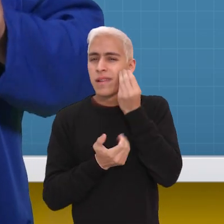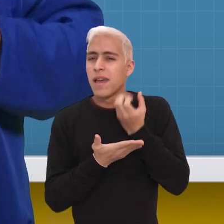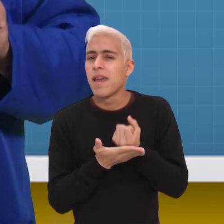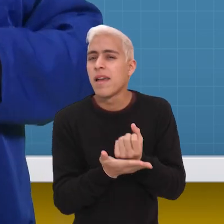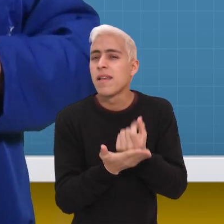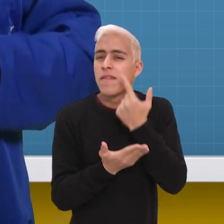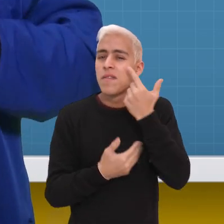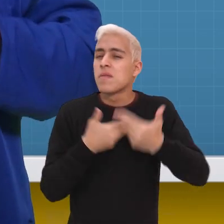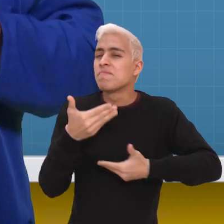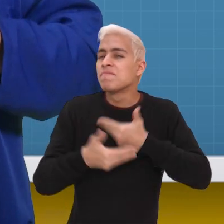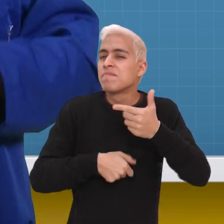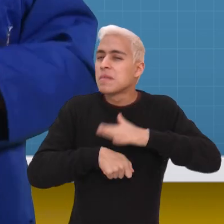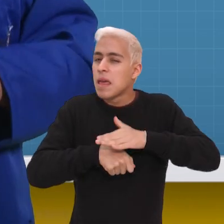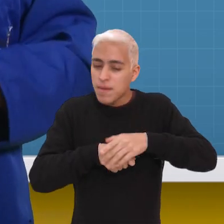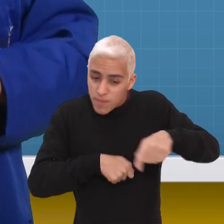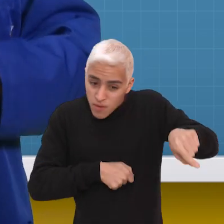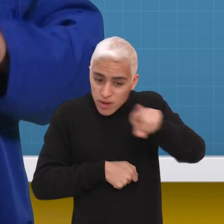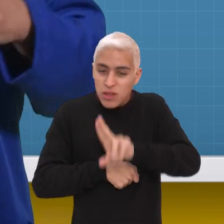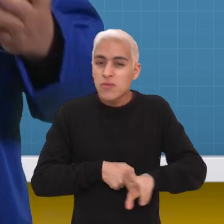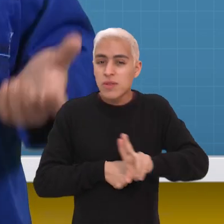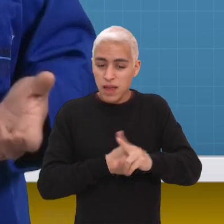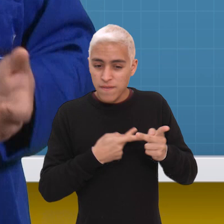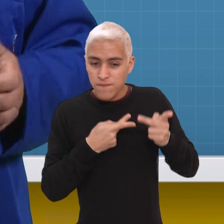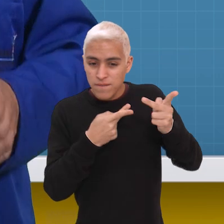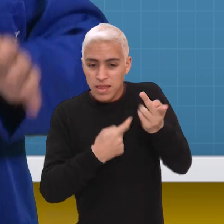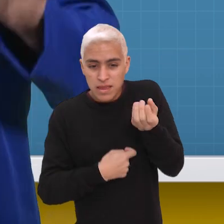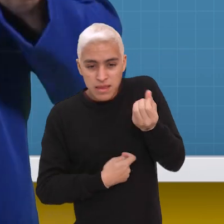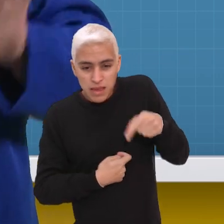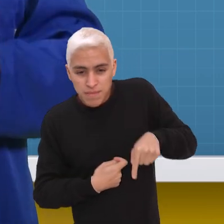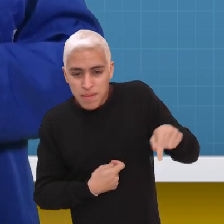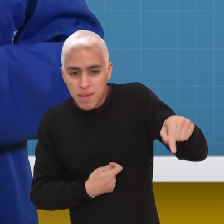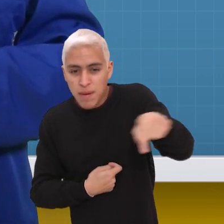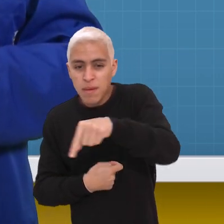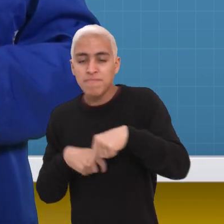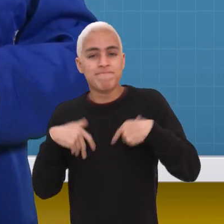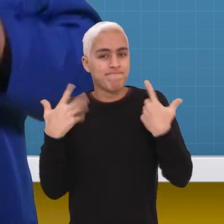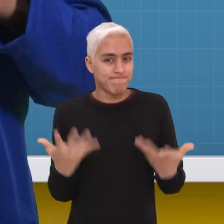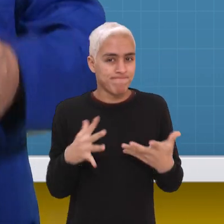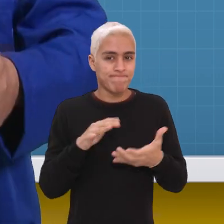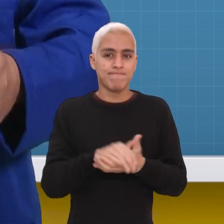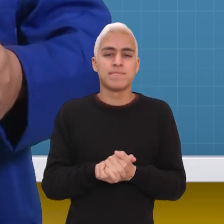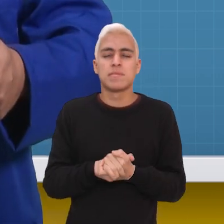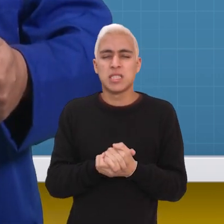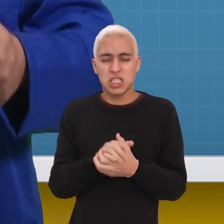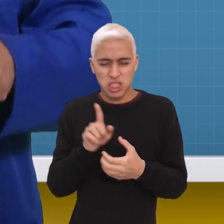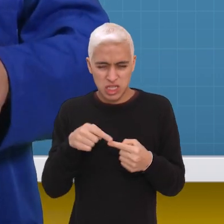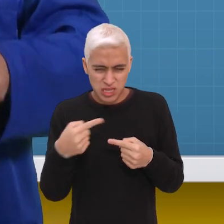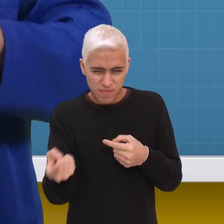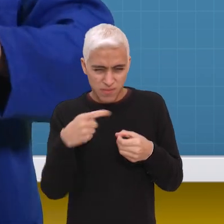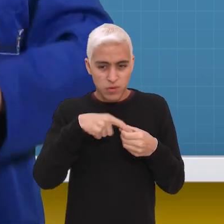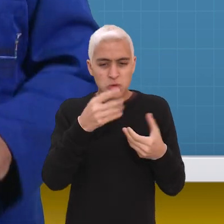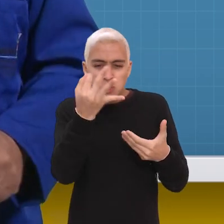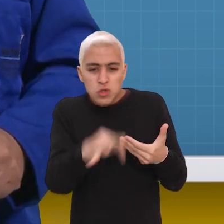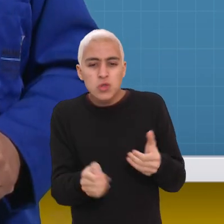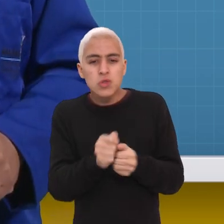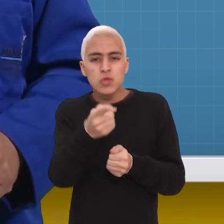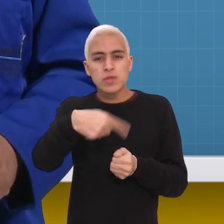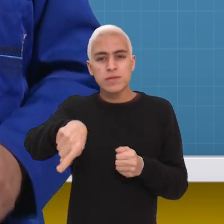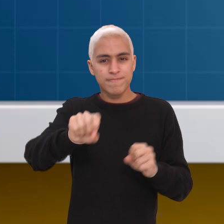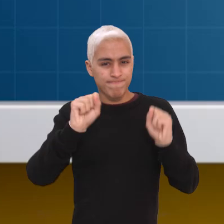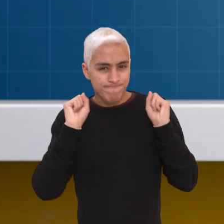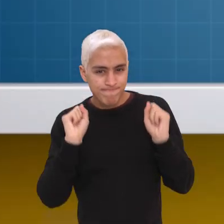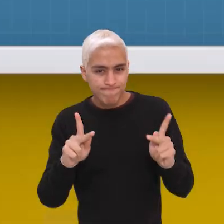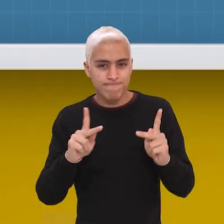tentar registrar isso e ver quanto tempo eles gastaram para fazer essa visita nesses 6 lugares? Eu volto já para corrigir com